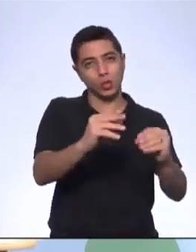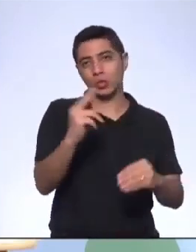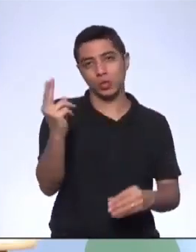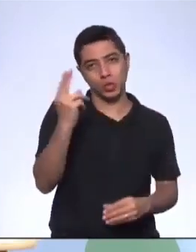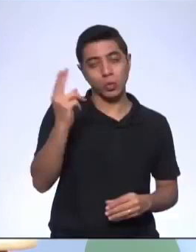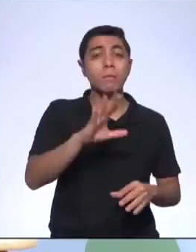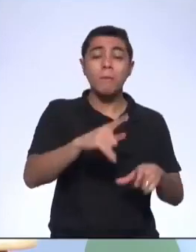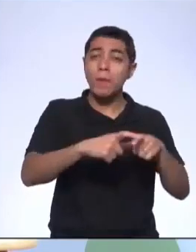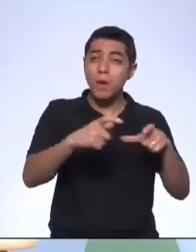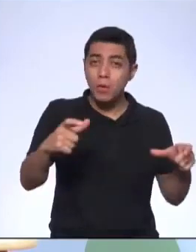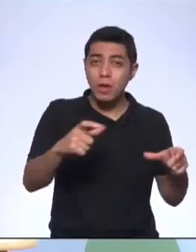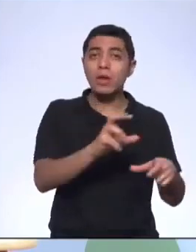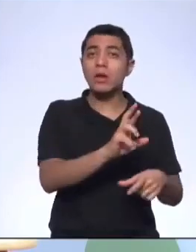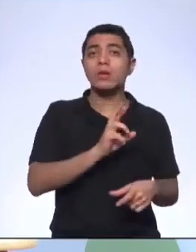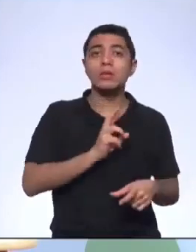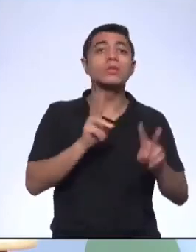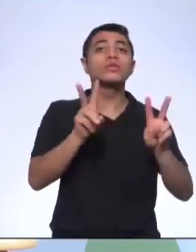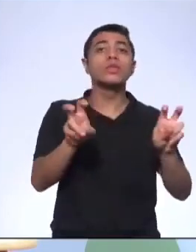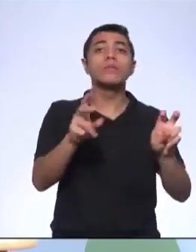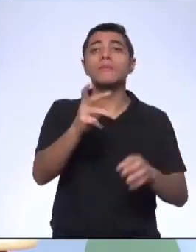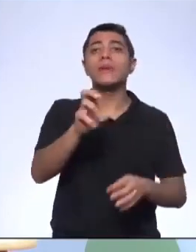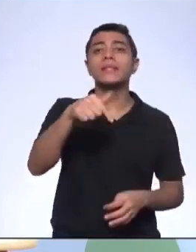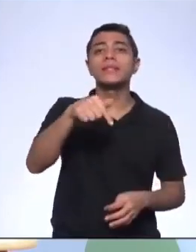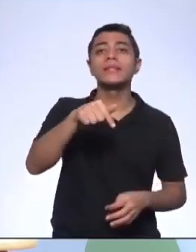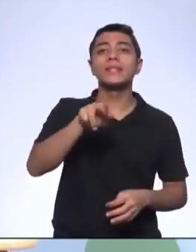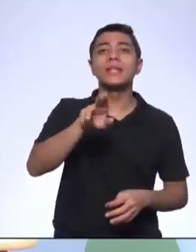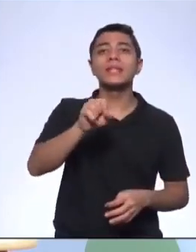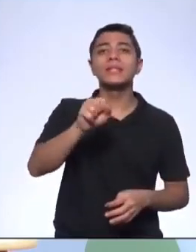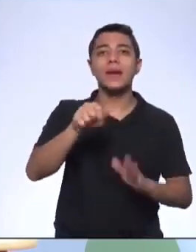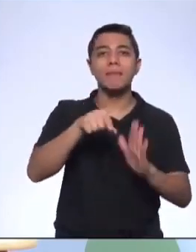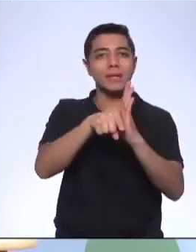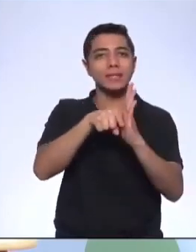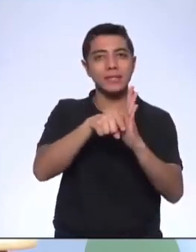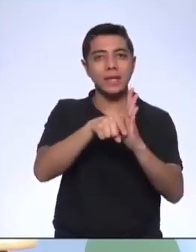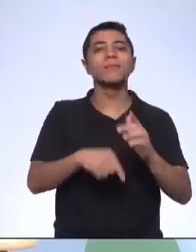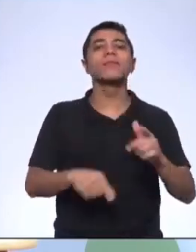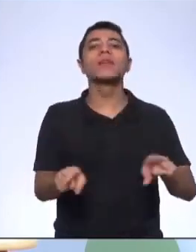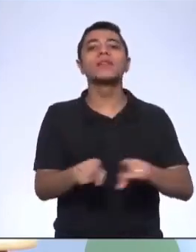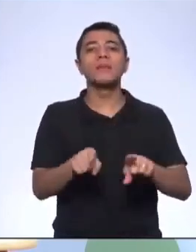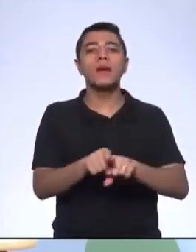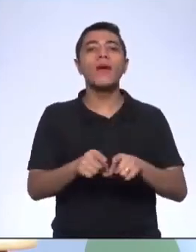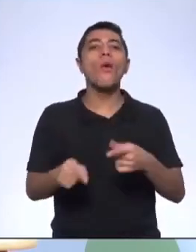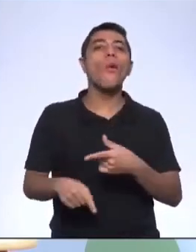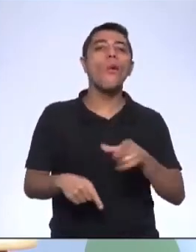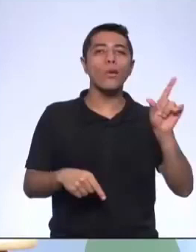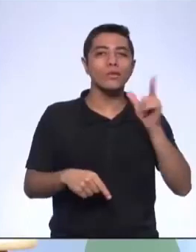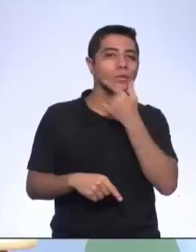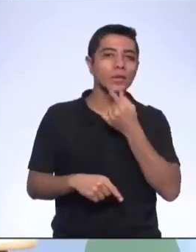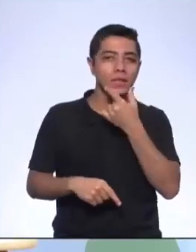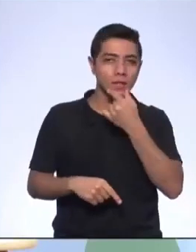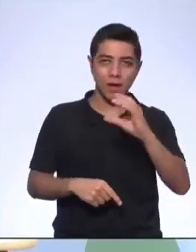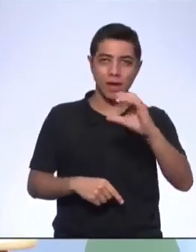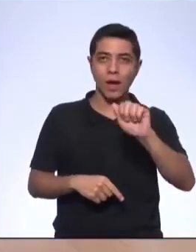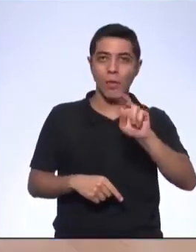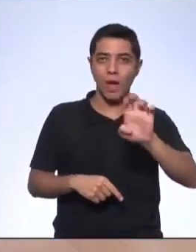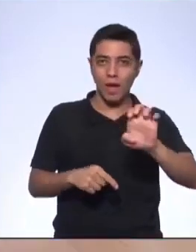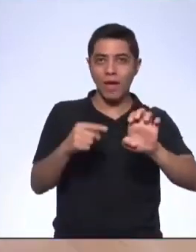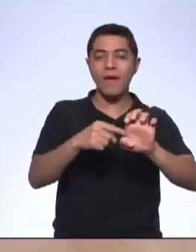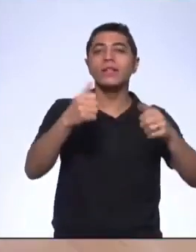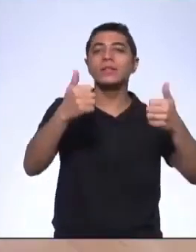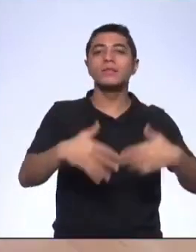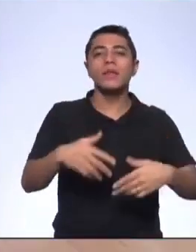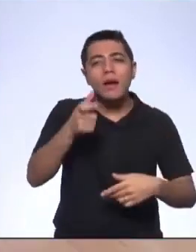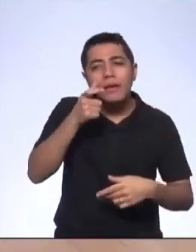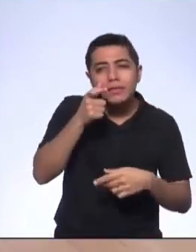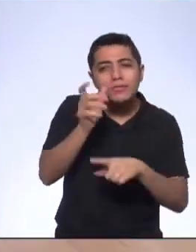bom? E tem um outro Cauê falando de assistir séries e filmes. Salve então para vocês